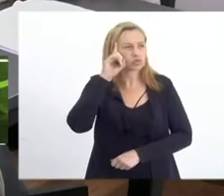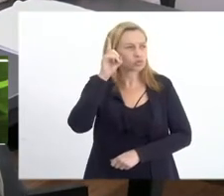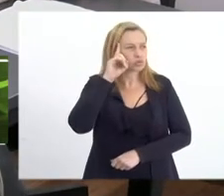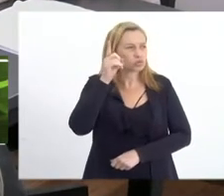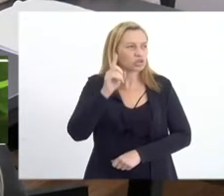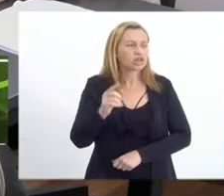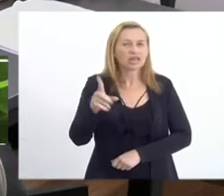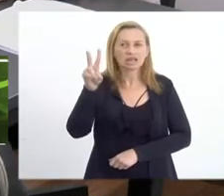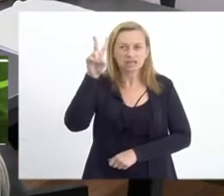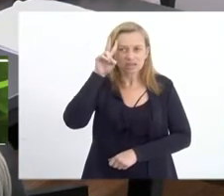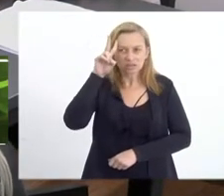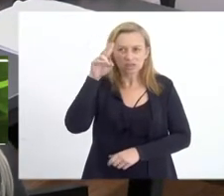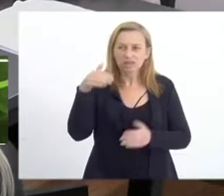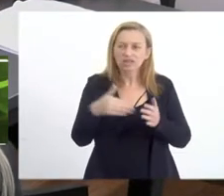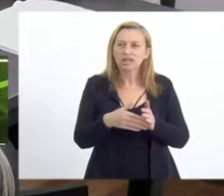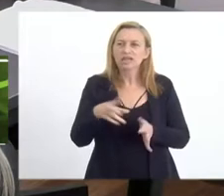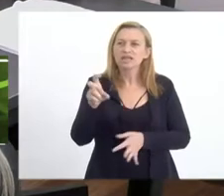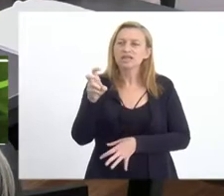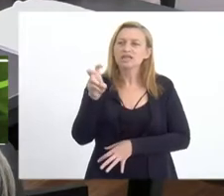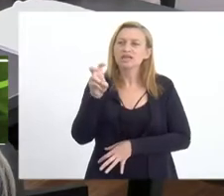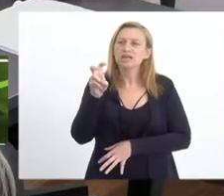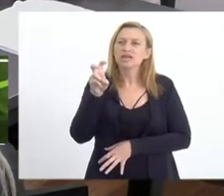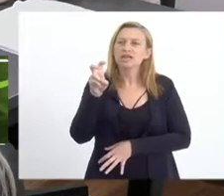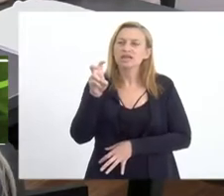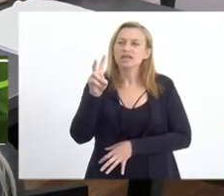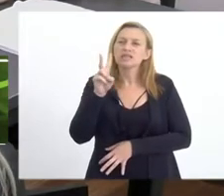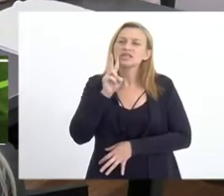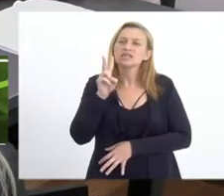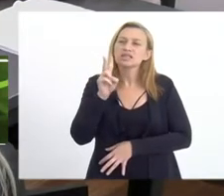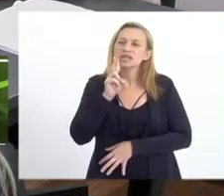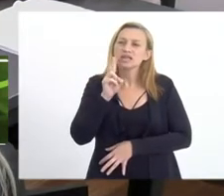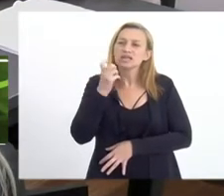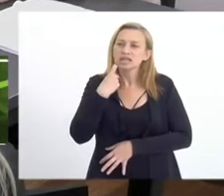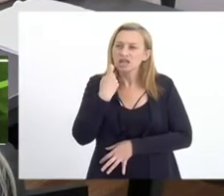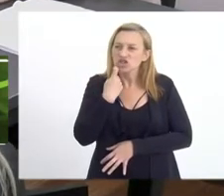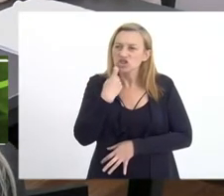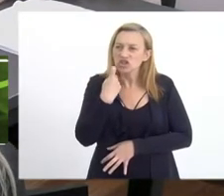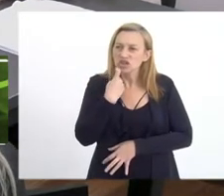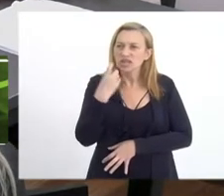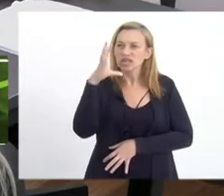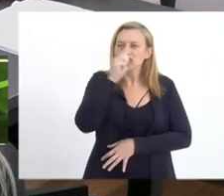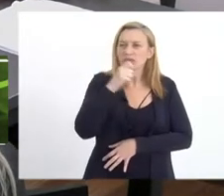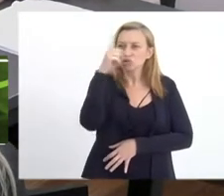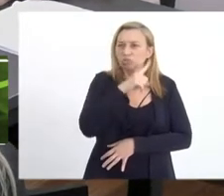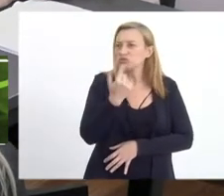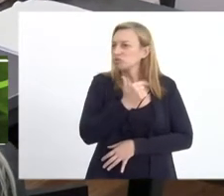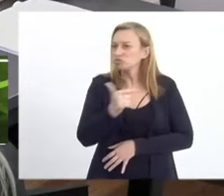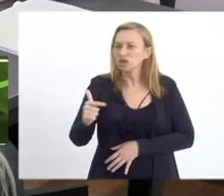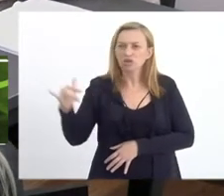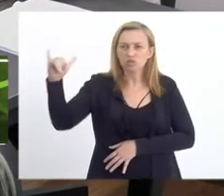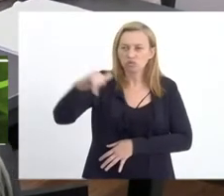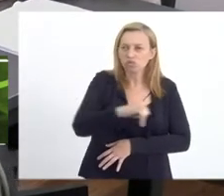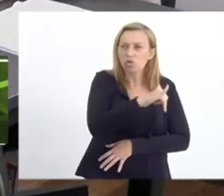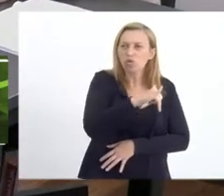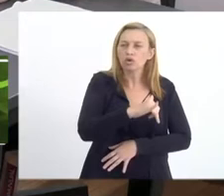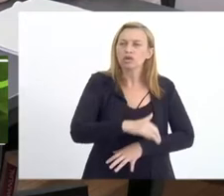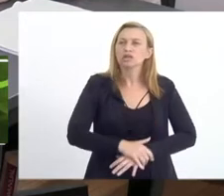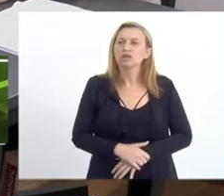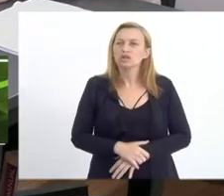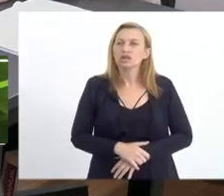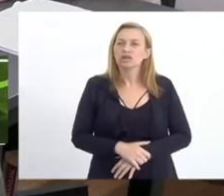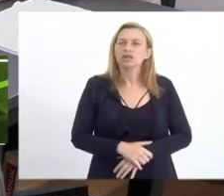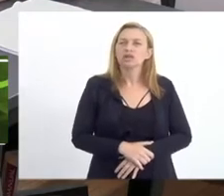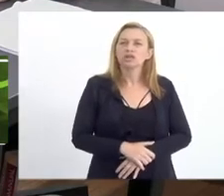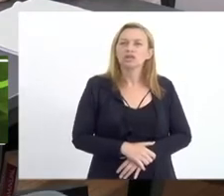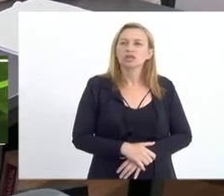De segunda a sexta-feira, sábado e domingo normalmente não temos voos, né? E a tendência é que esses